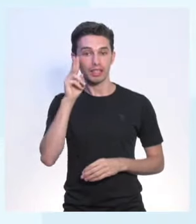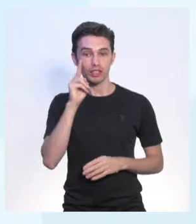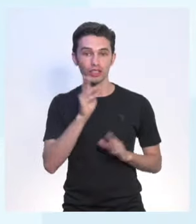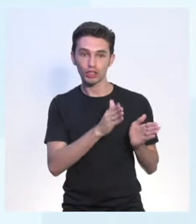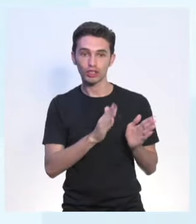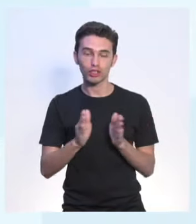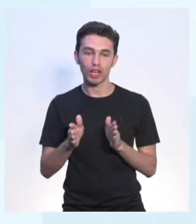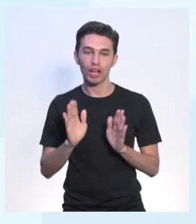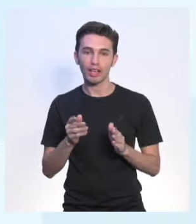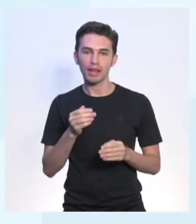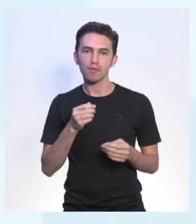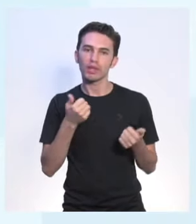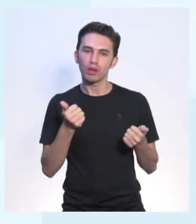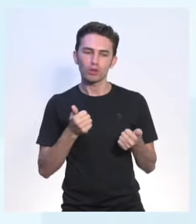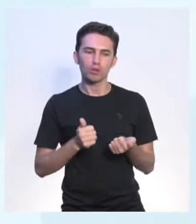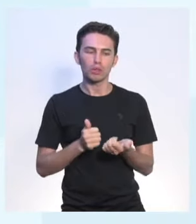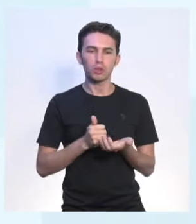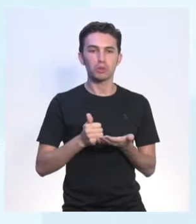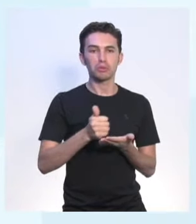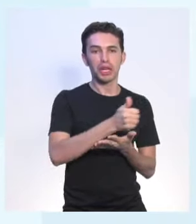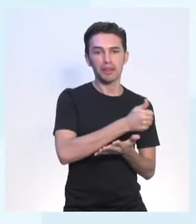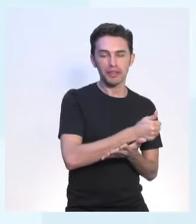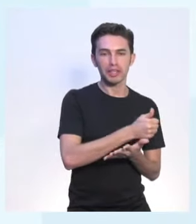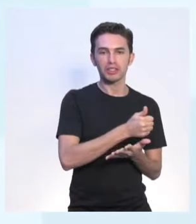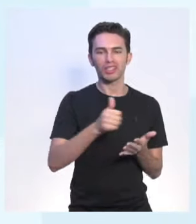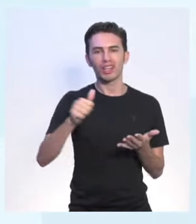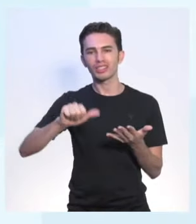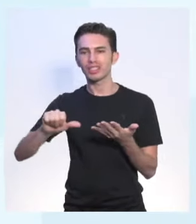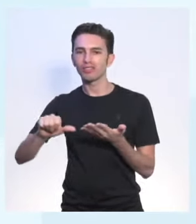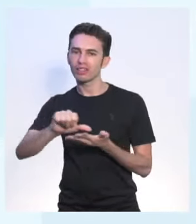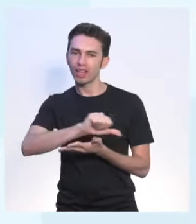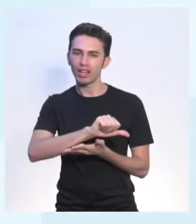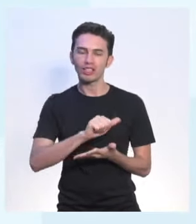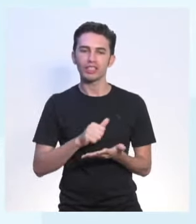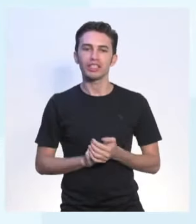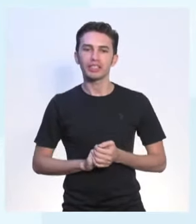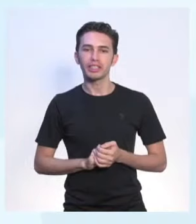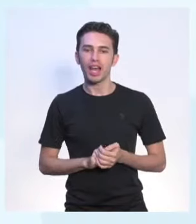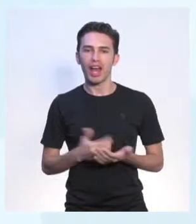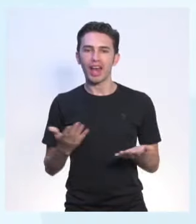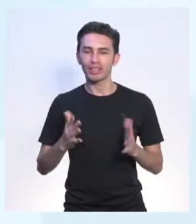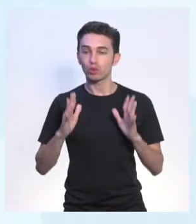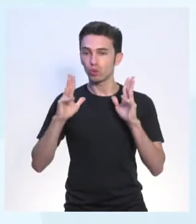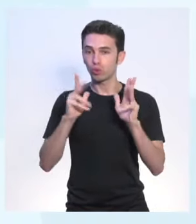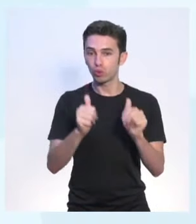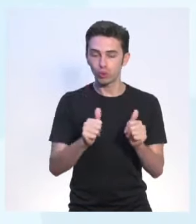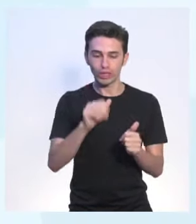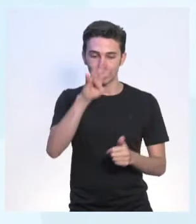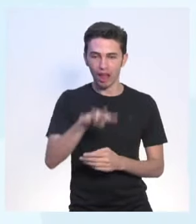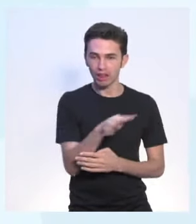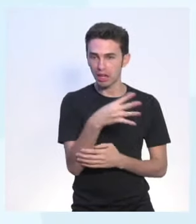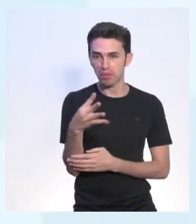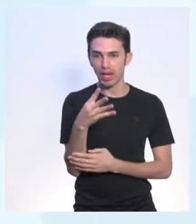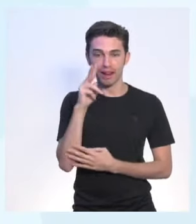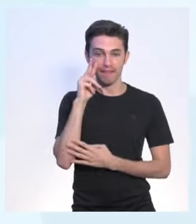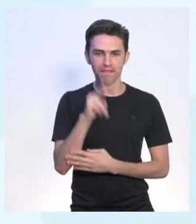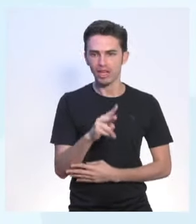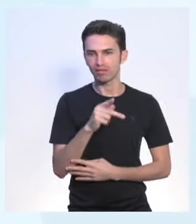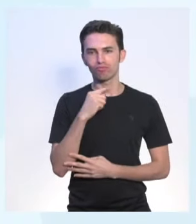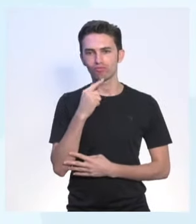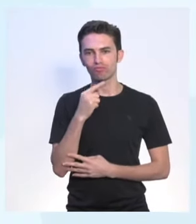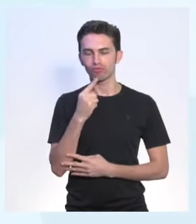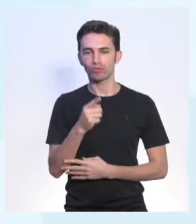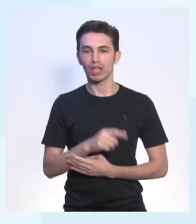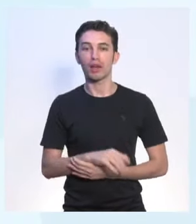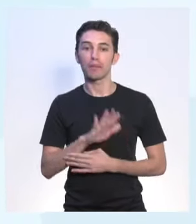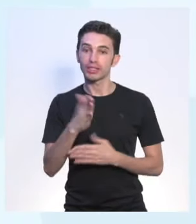e das desvantagens da energia, não houve tempo de cobrir a tabela toda. Então hoje nós vamos voltar com a